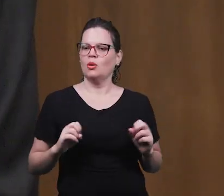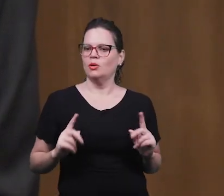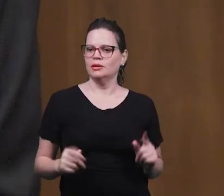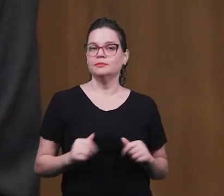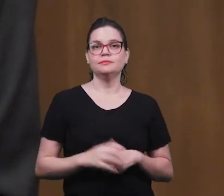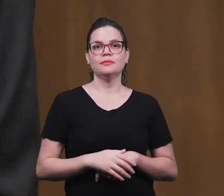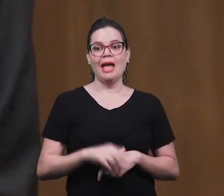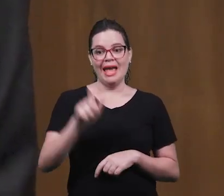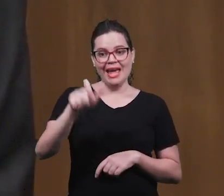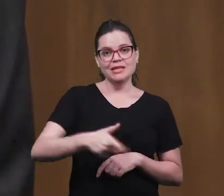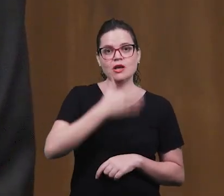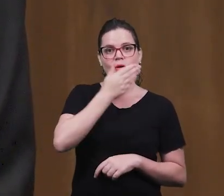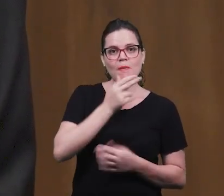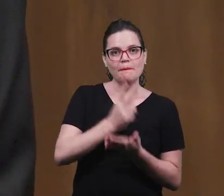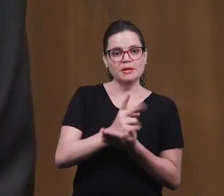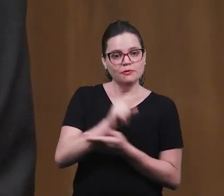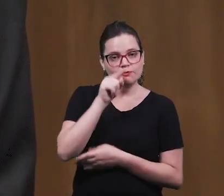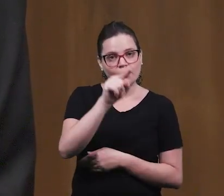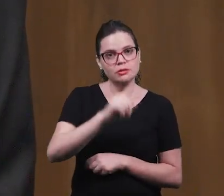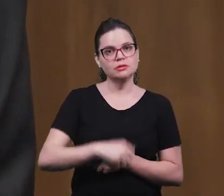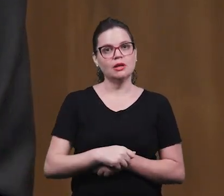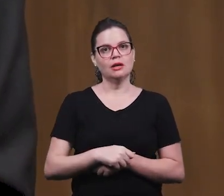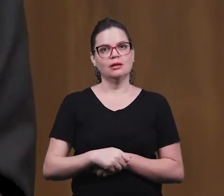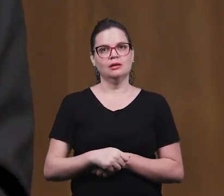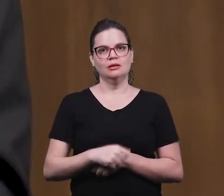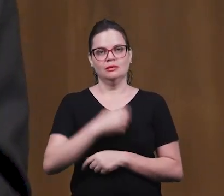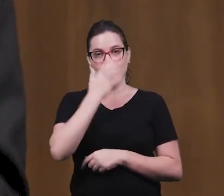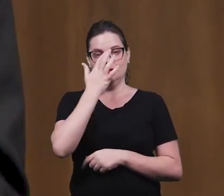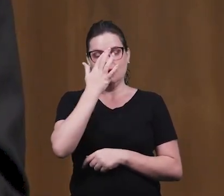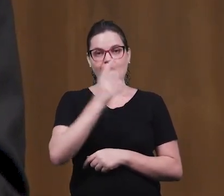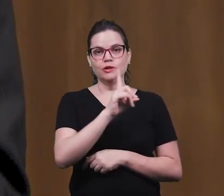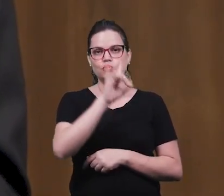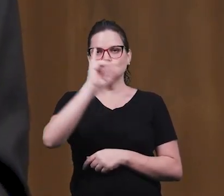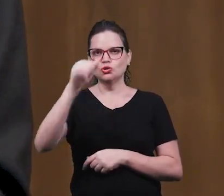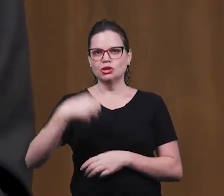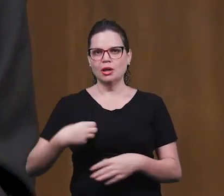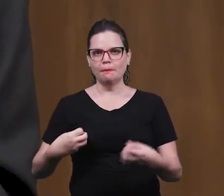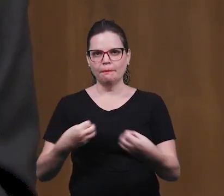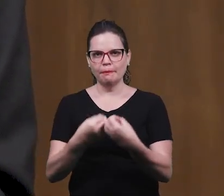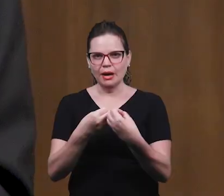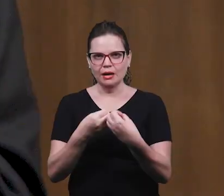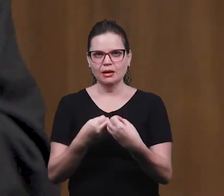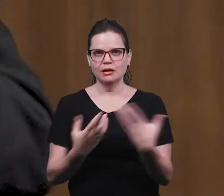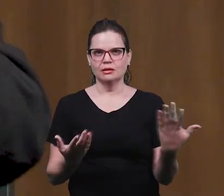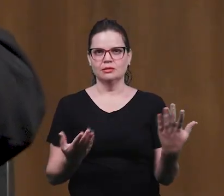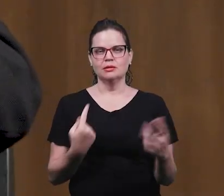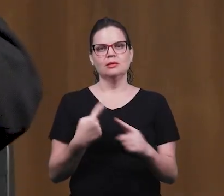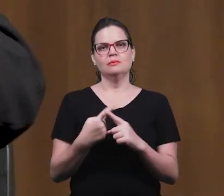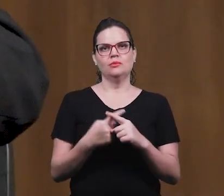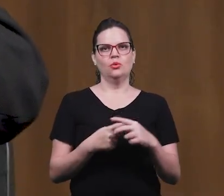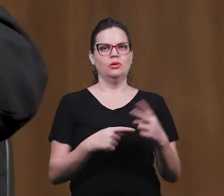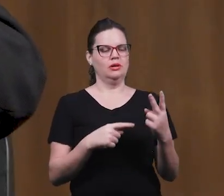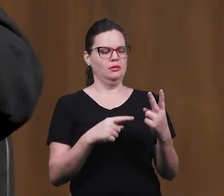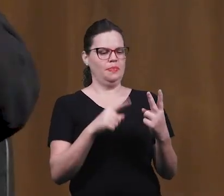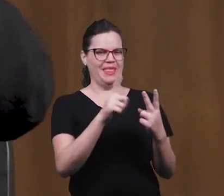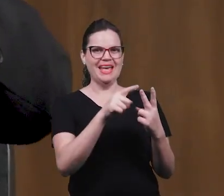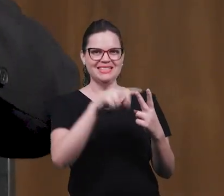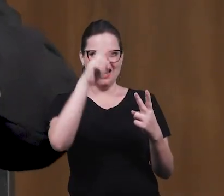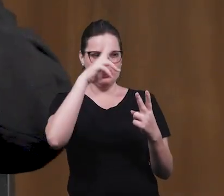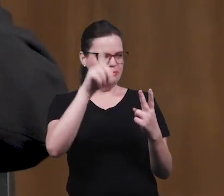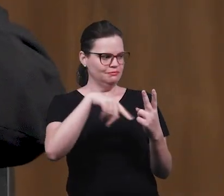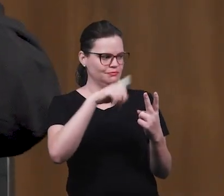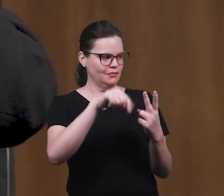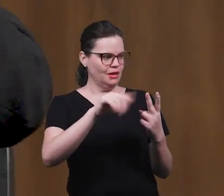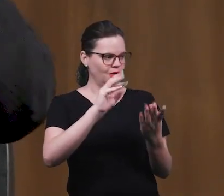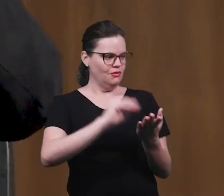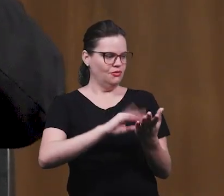no navio e faltava pouco tempo para o navio sair, esse meu colega saiu e eu fui designado, faltava assim 20 dias